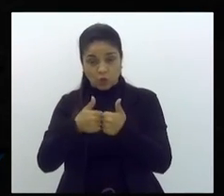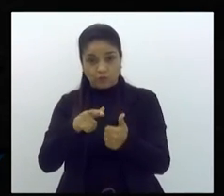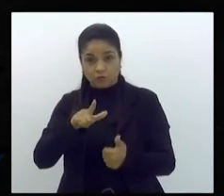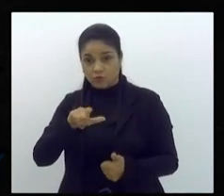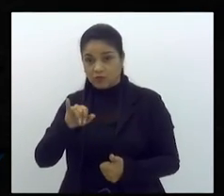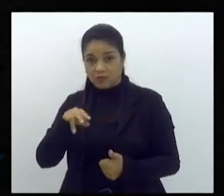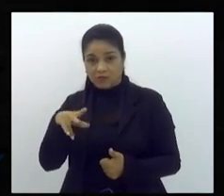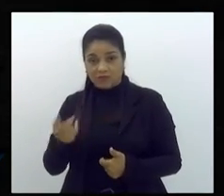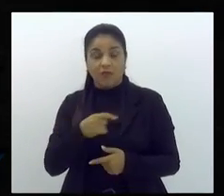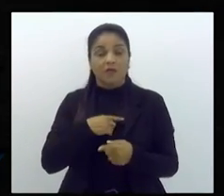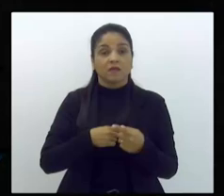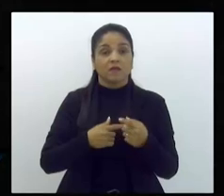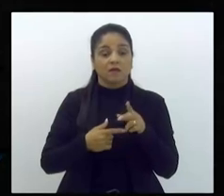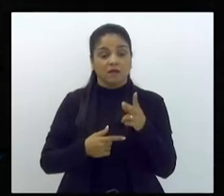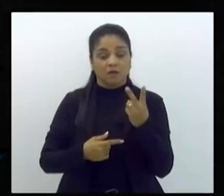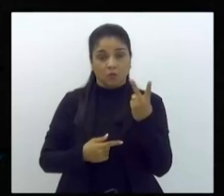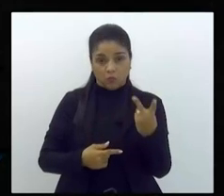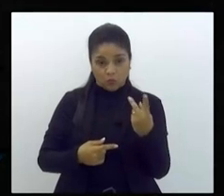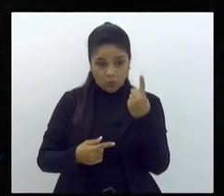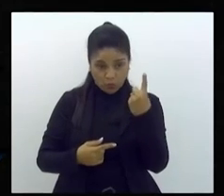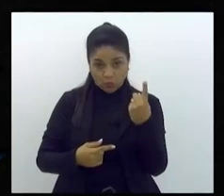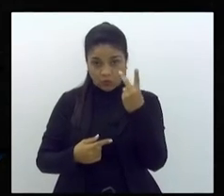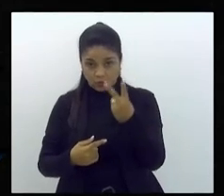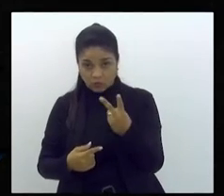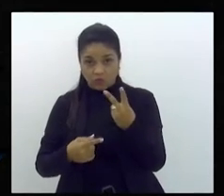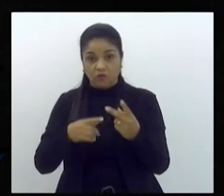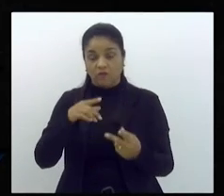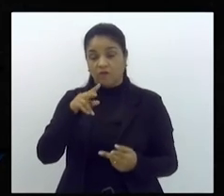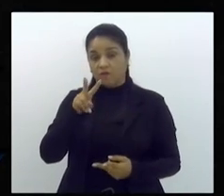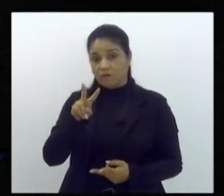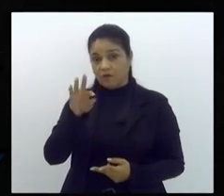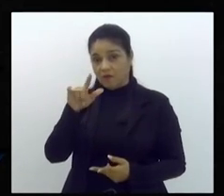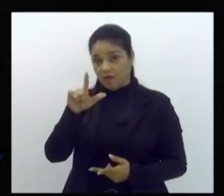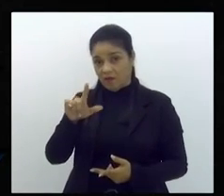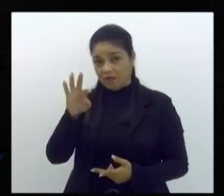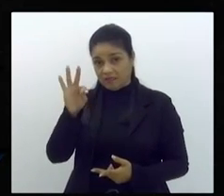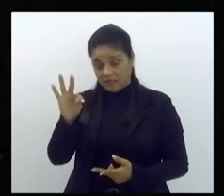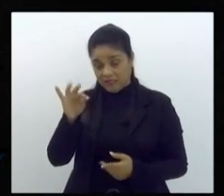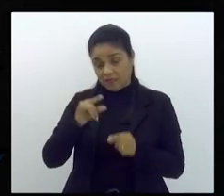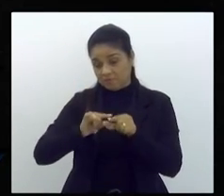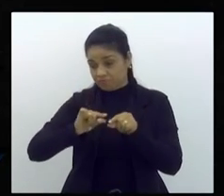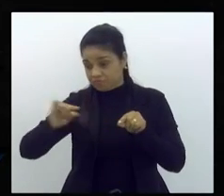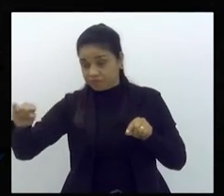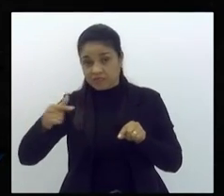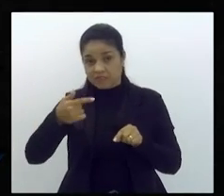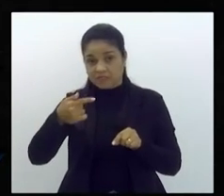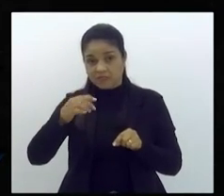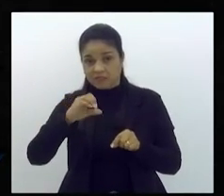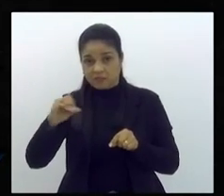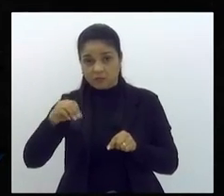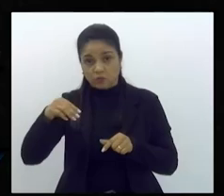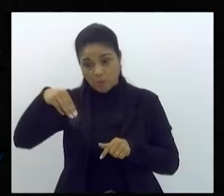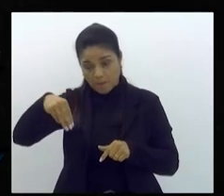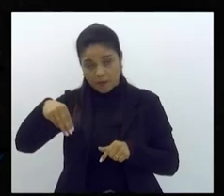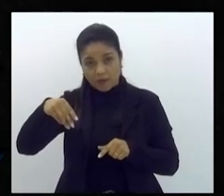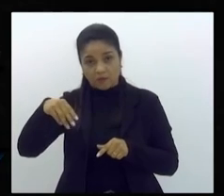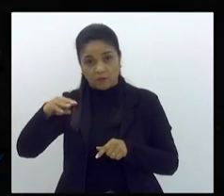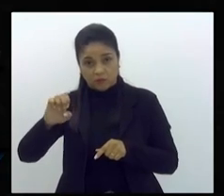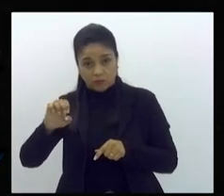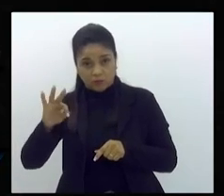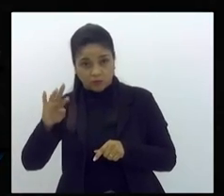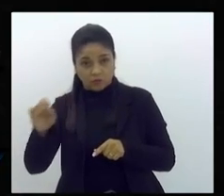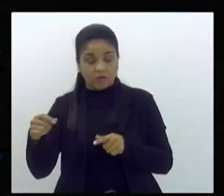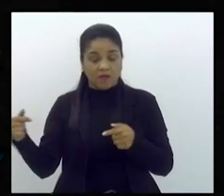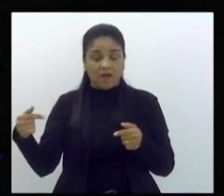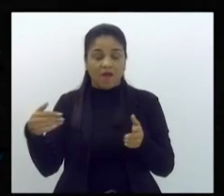1 e 2 do VLT que será estendido por cerca de 700 metros até a área do antigo Gasômetro e